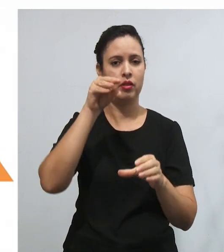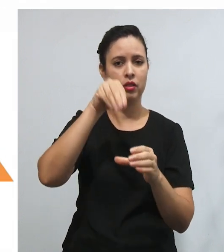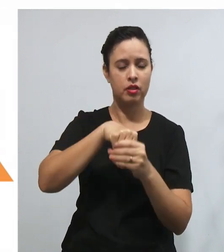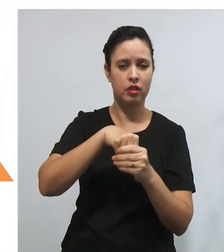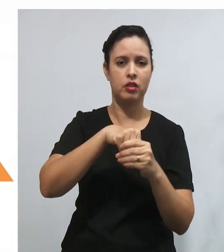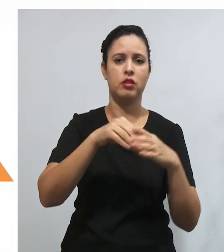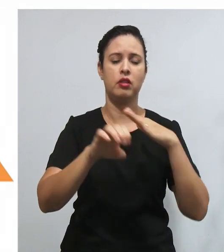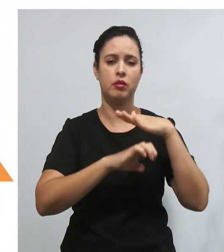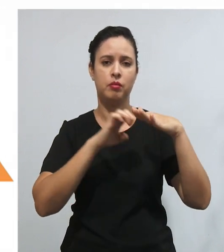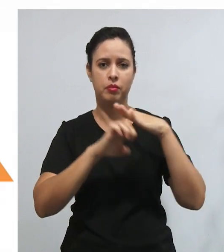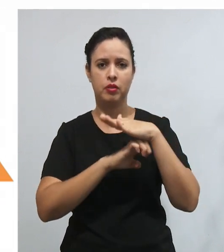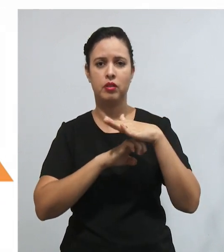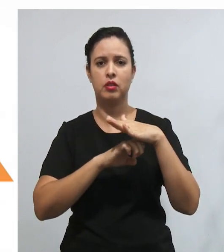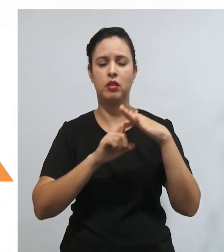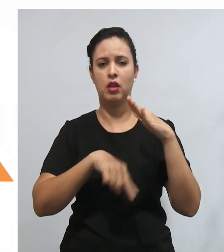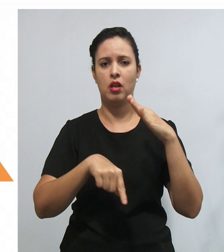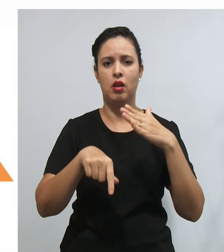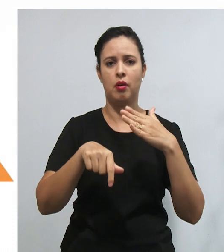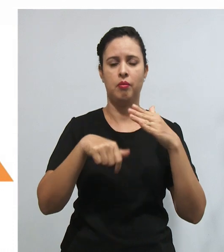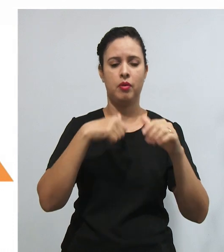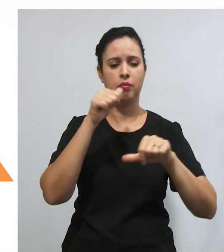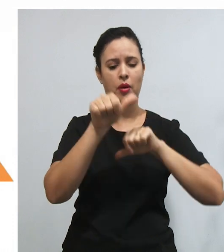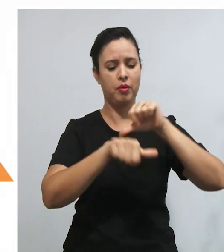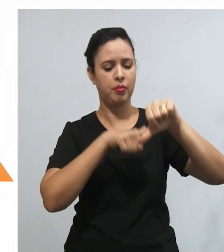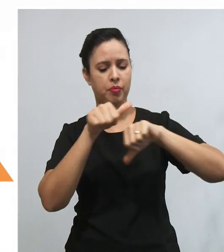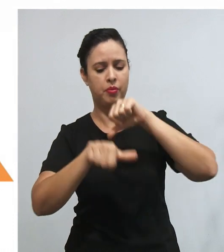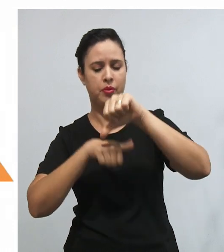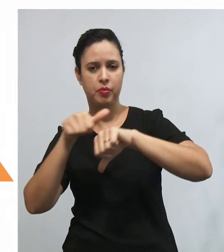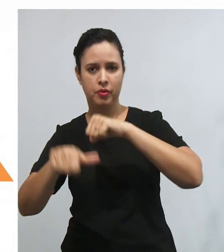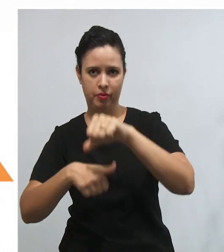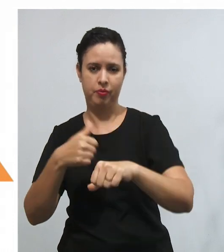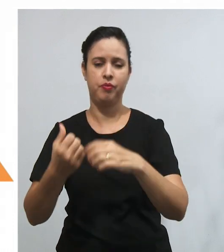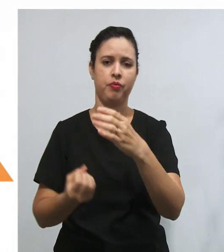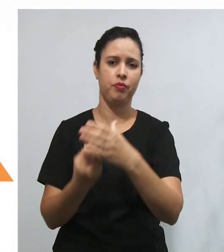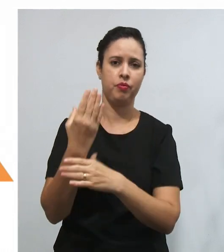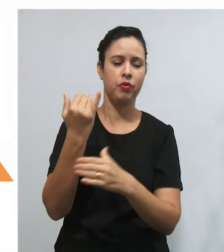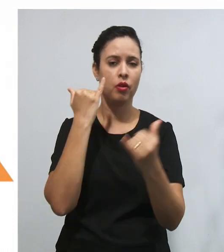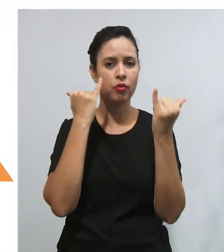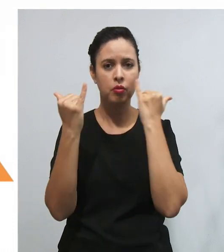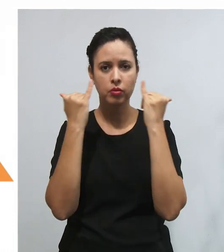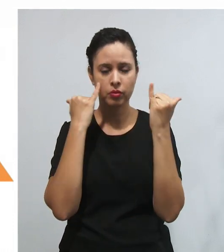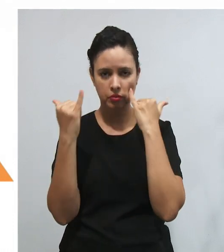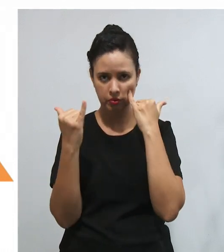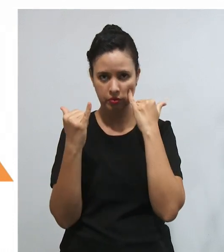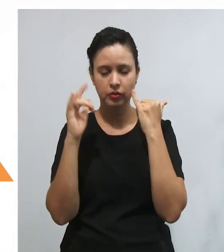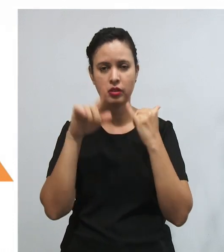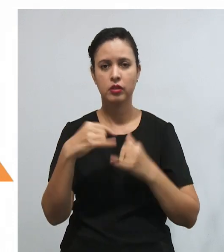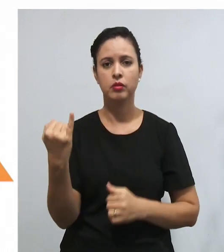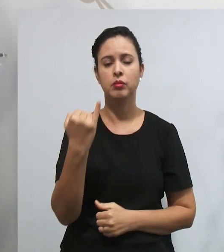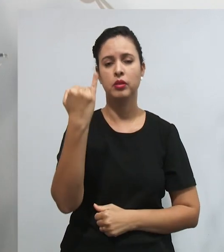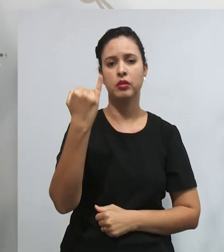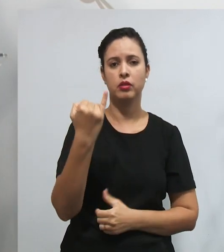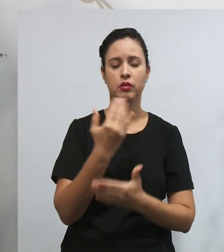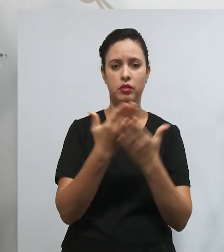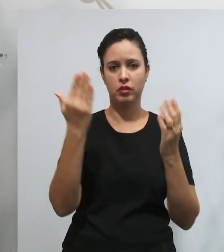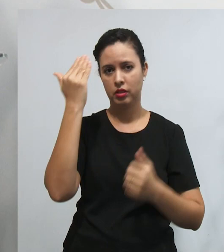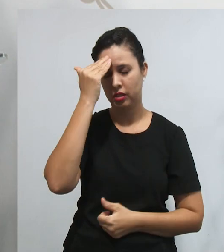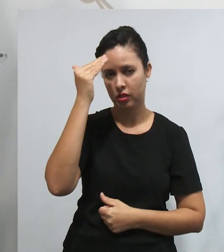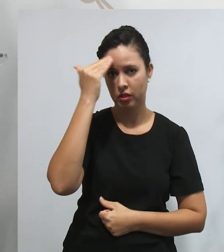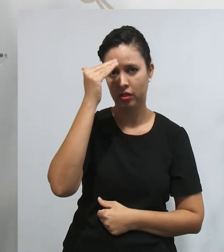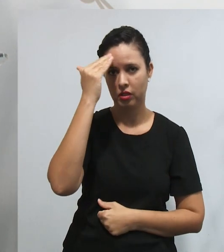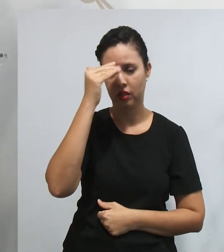para que processe esses dados que estão espalhados. Então, o sistema especialista é muito importante vocês entenderem que são aqueles sistemas que